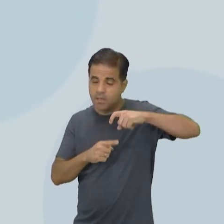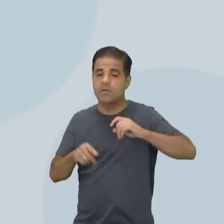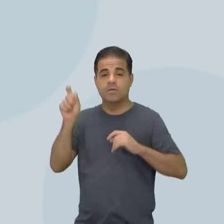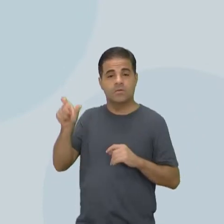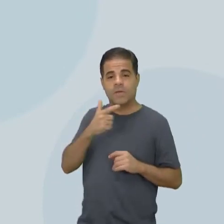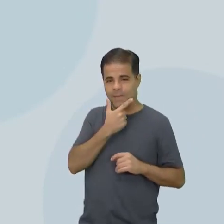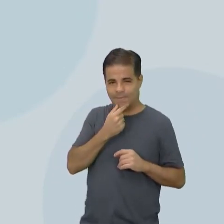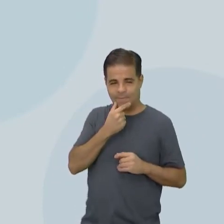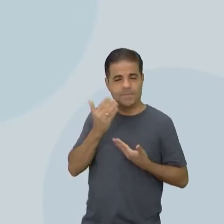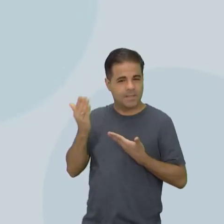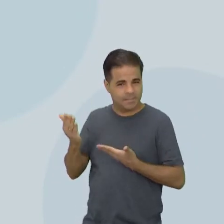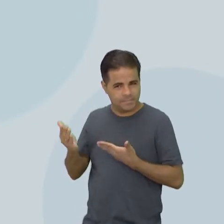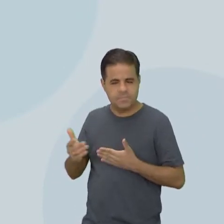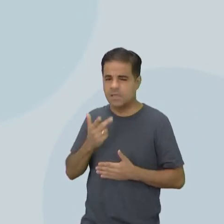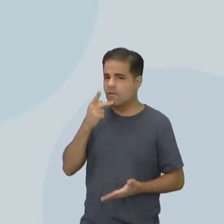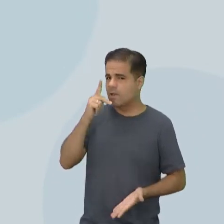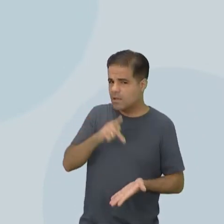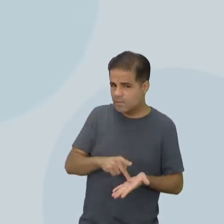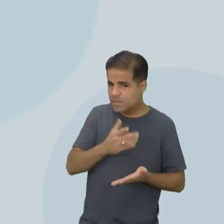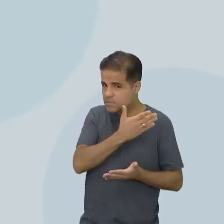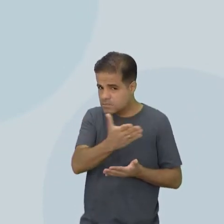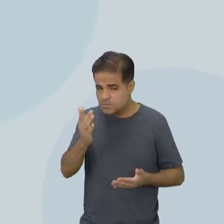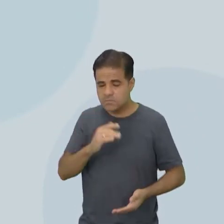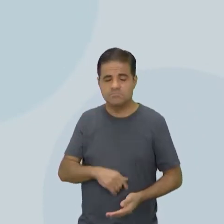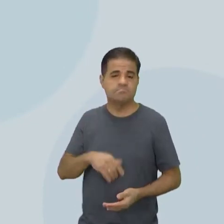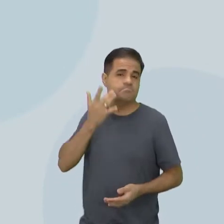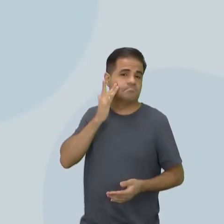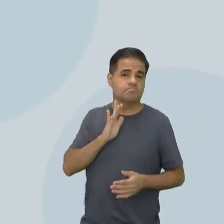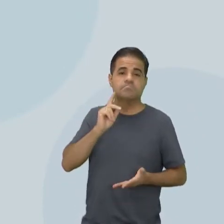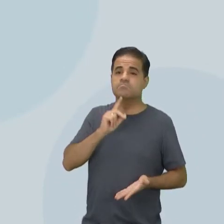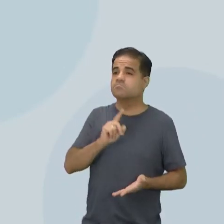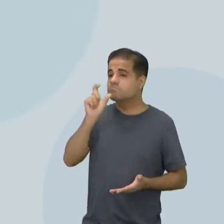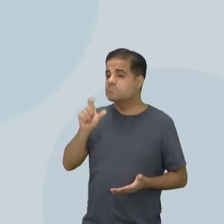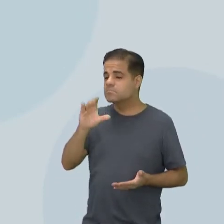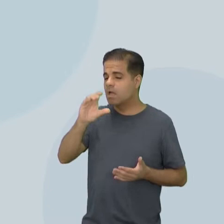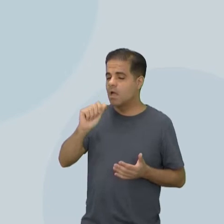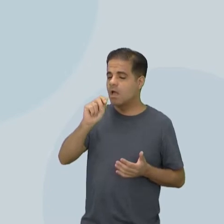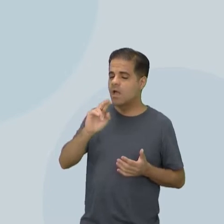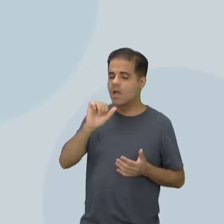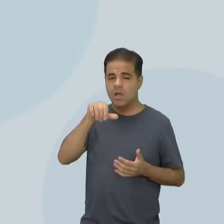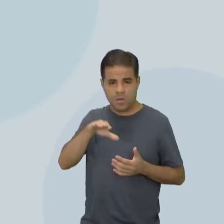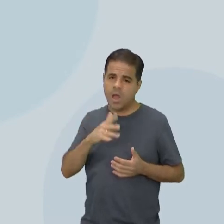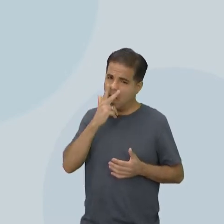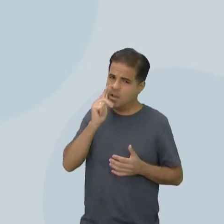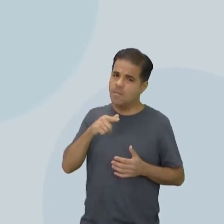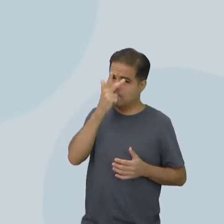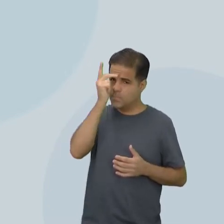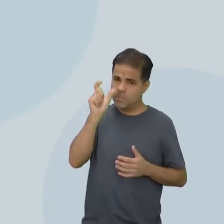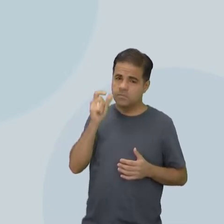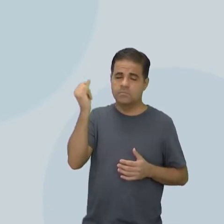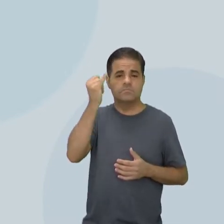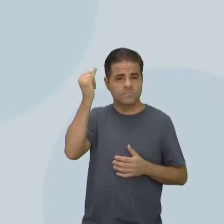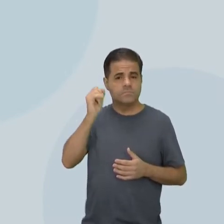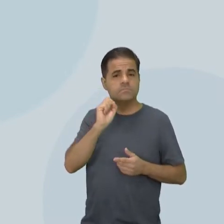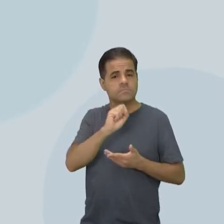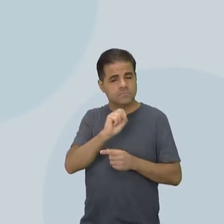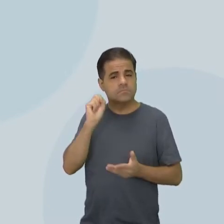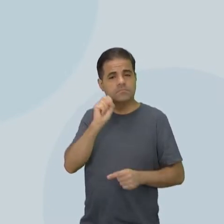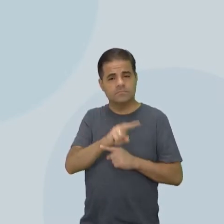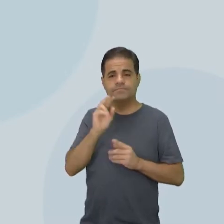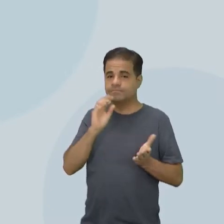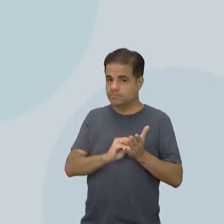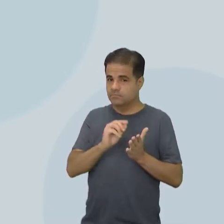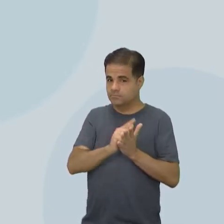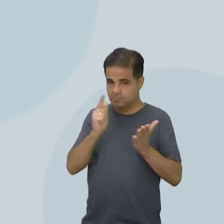rapaz. Vou ser sincero com você. Não sei quem é Alex Caruso, mas essa é uma pessoa muito importante para virar manchete de jornal, tá certo?